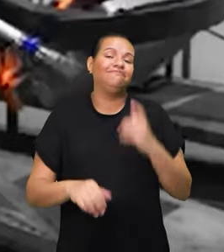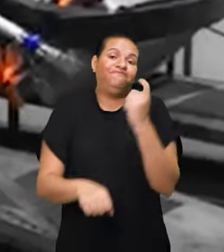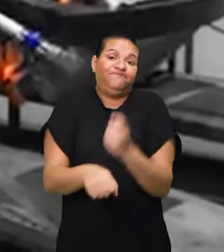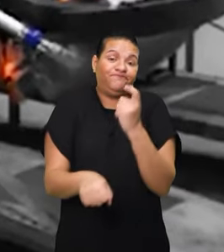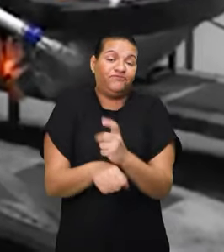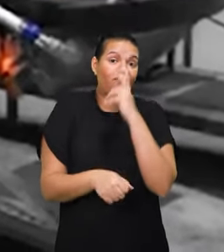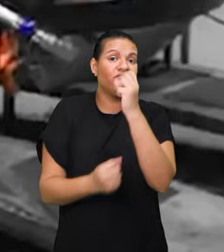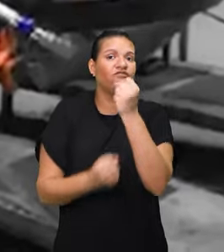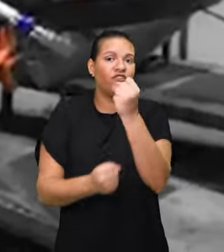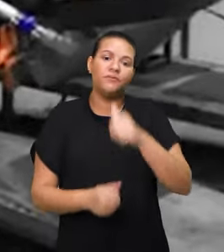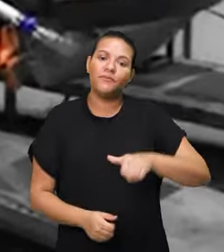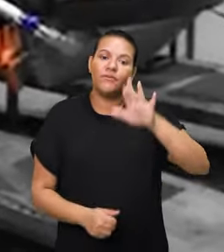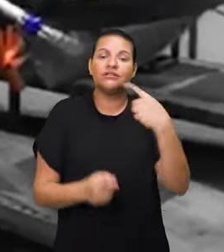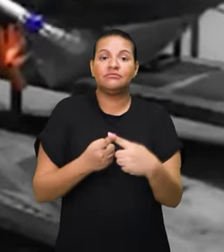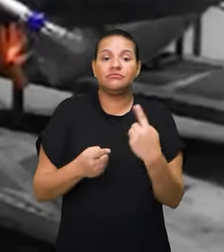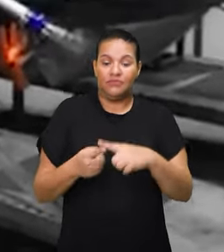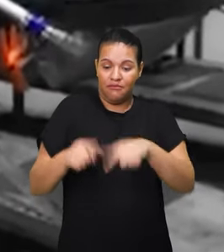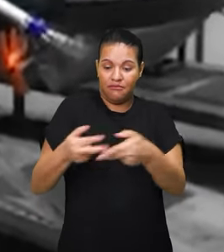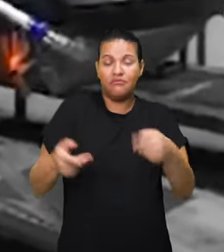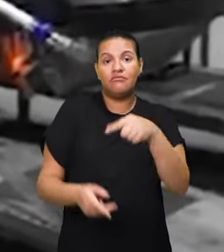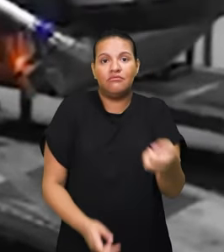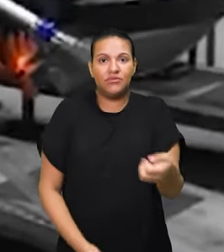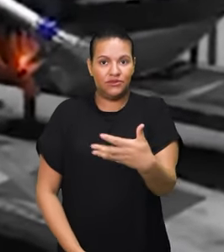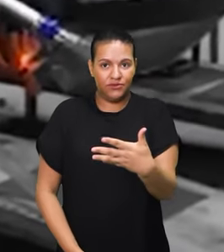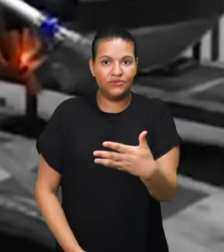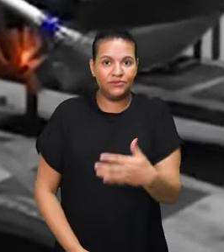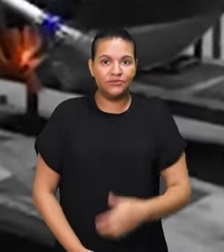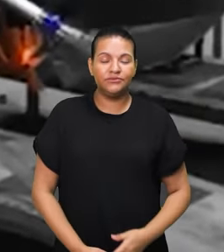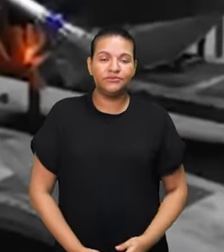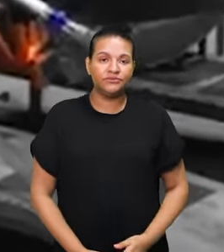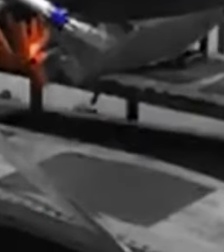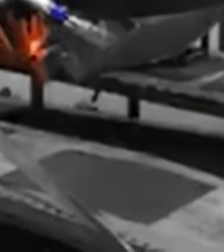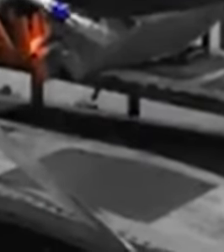buscar materiais né mais um homem está sentado dentro de um chassi